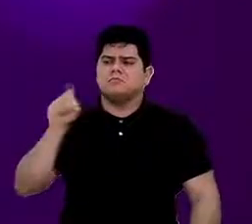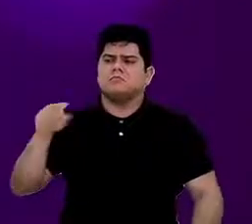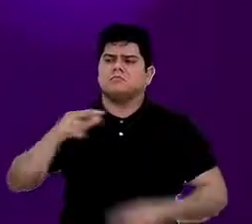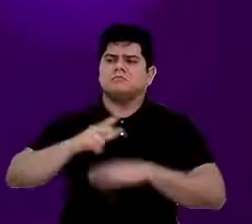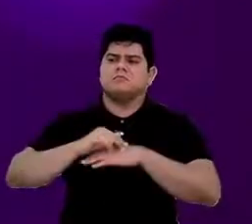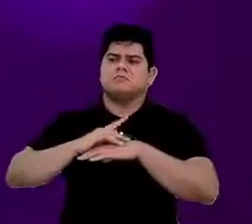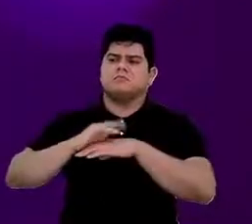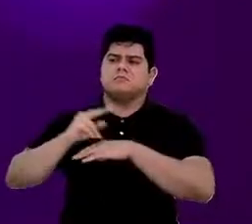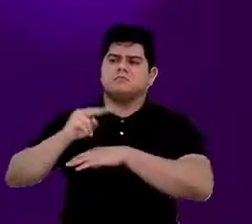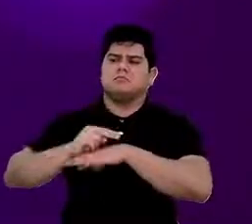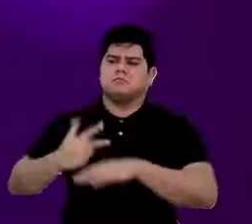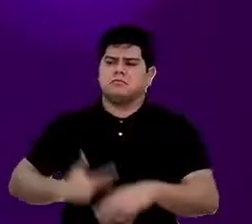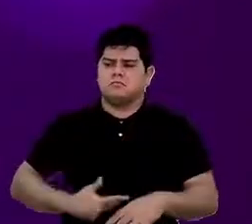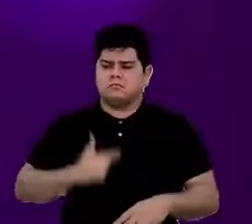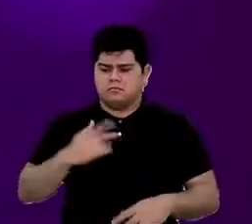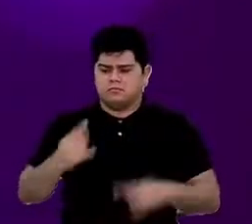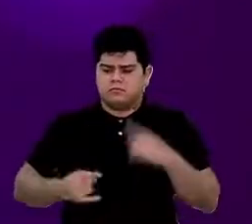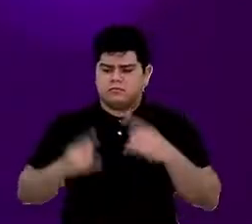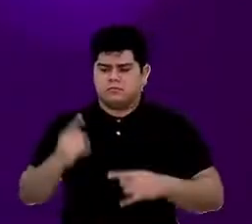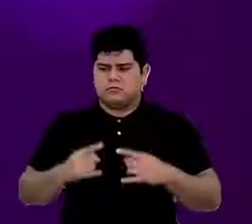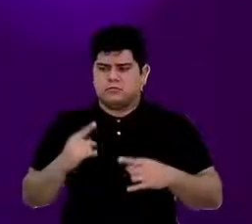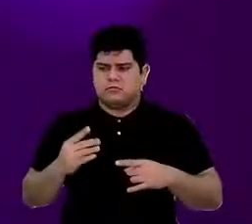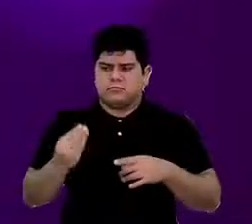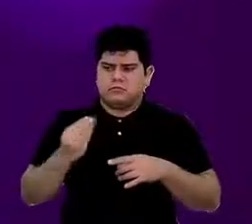que ia fazer uma cirurgia robótica para botar uma